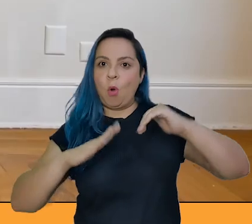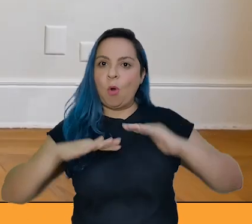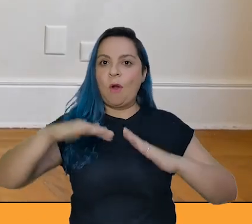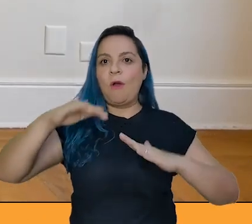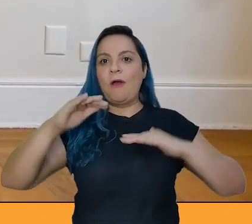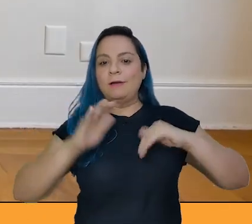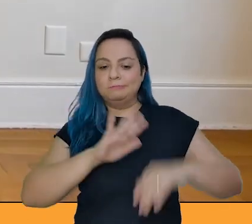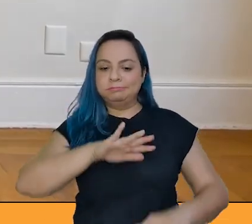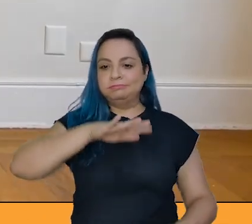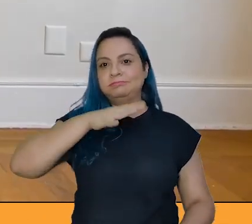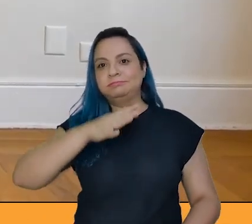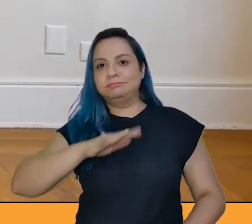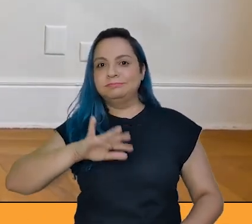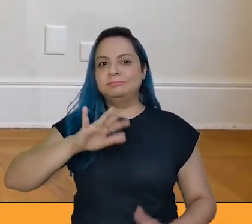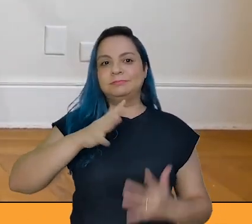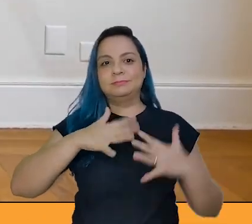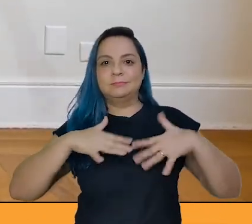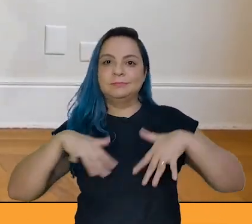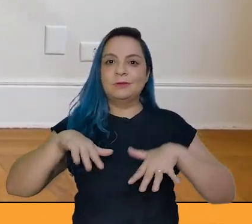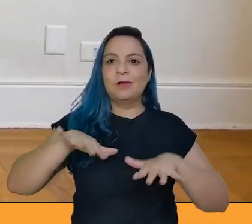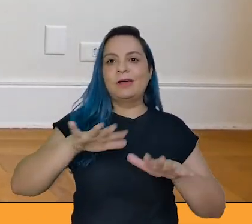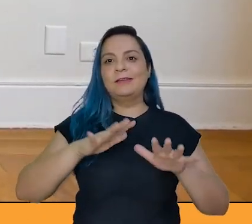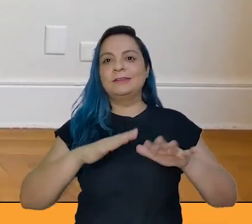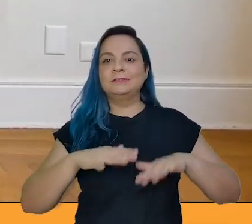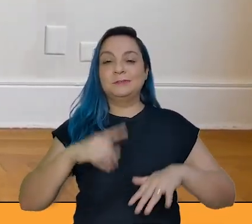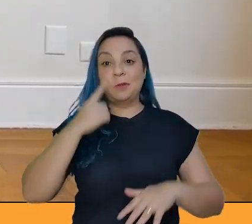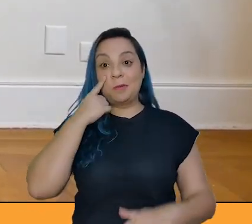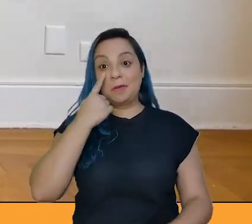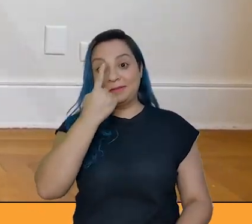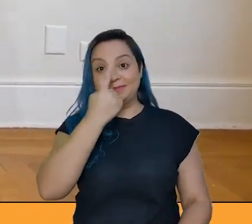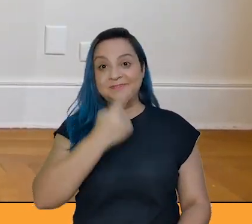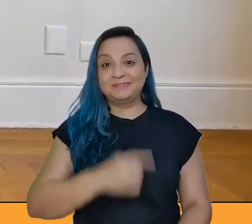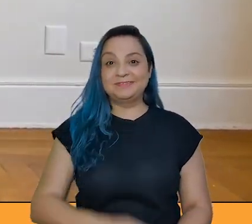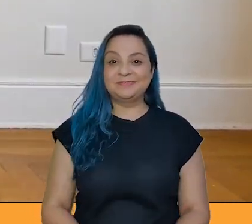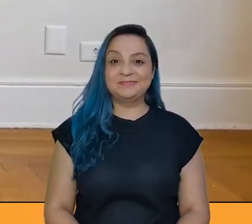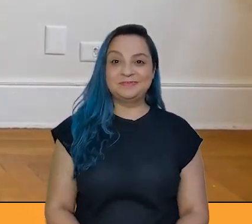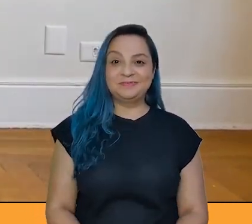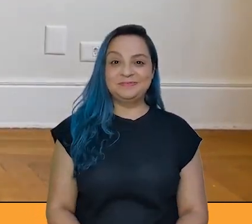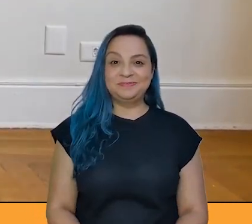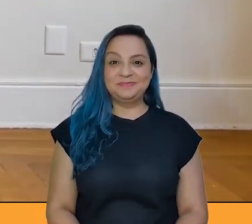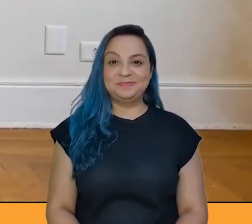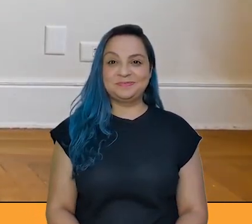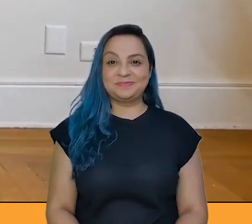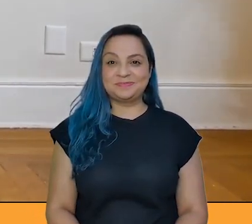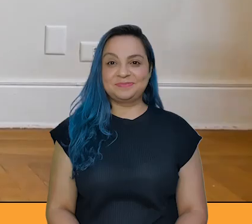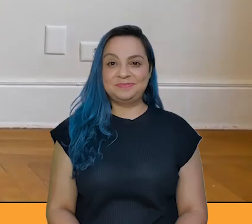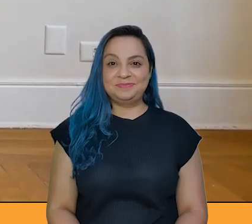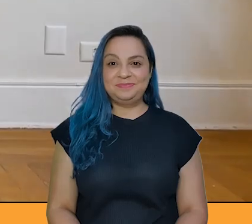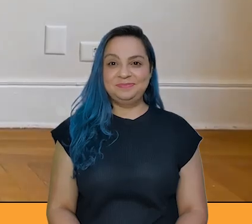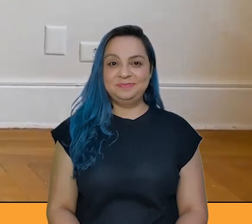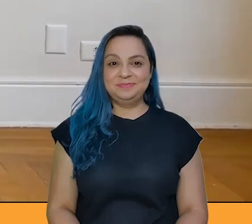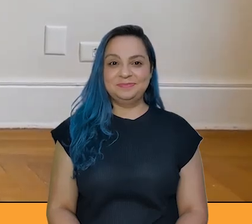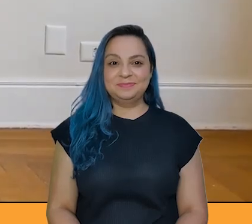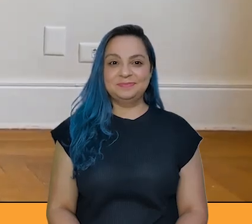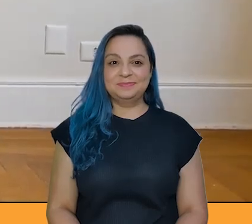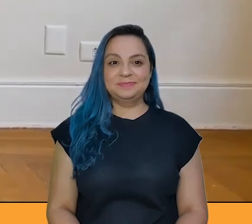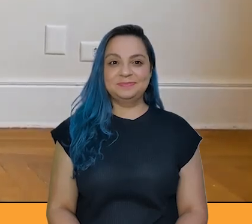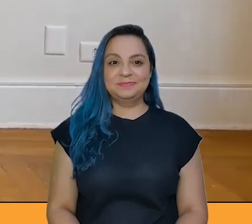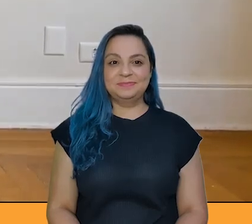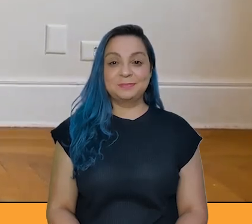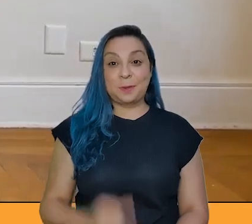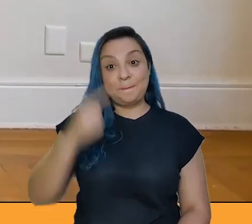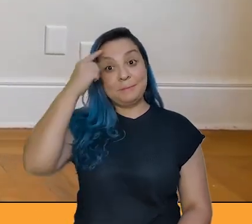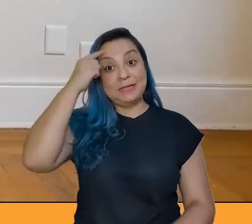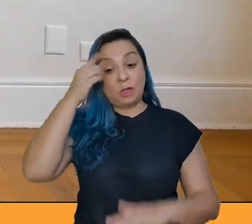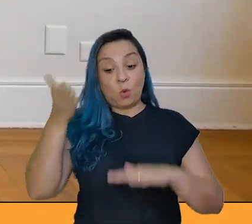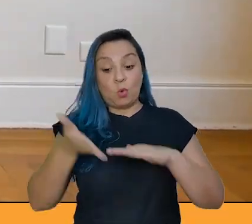fazer Ela faz uma ondulações onda com com o os corpo. braços esticados do lado do corpo. Dá um Se a gente giro. for pensar no contemporâneo, Faz ondas na